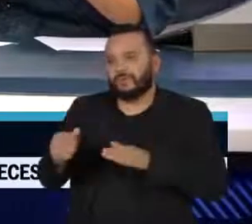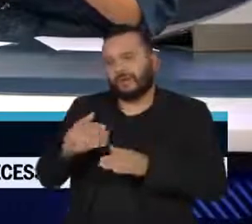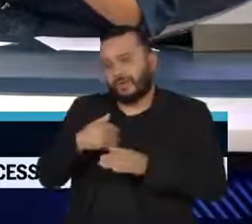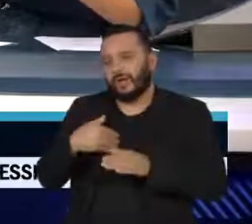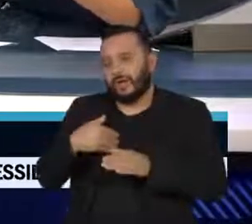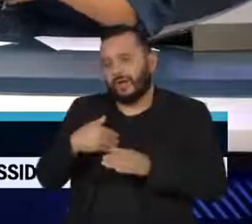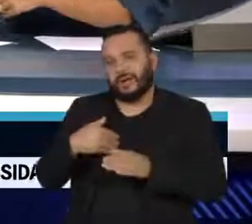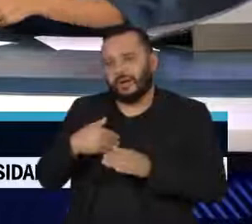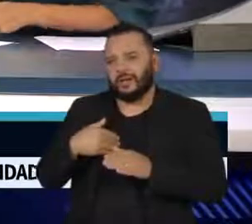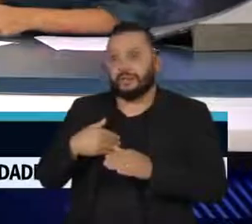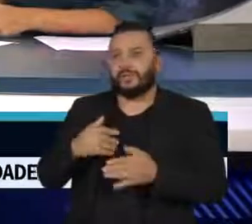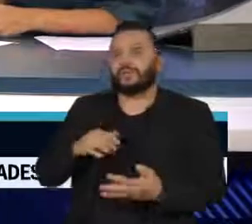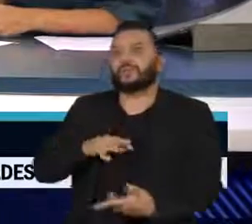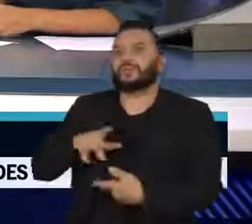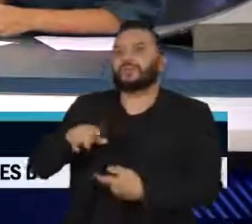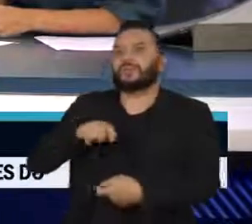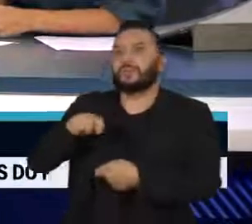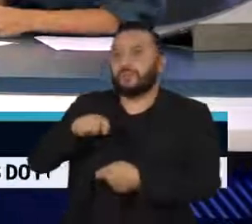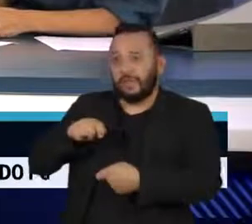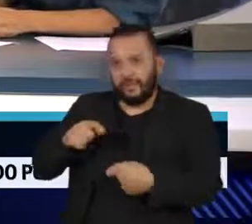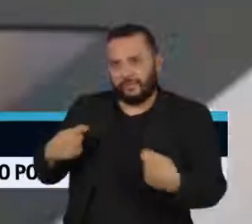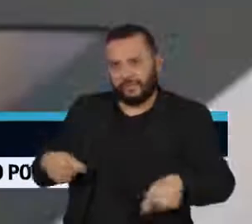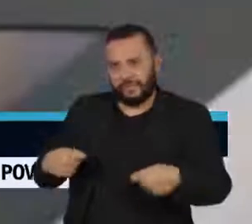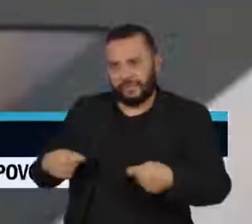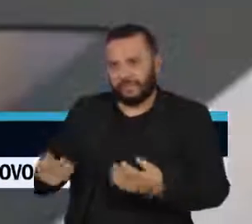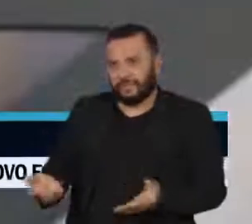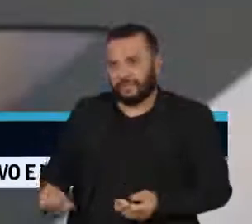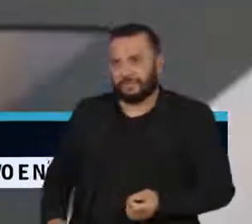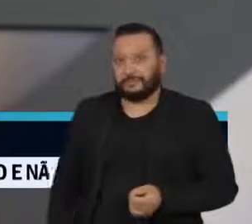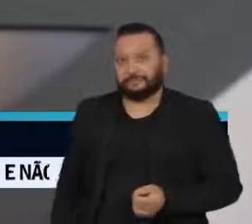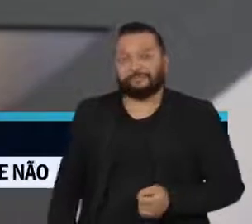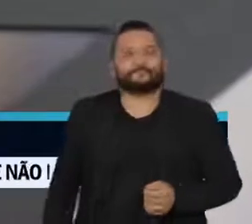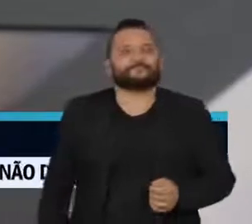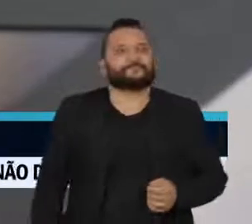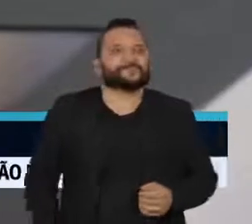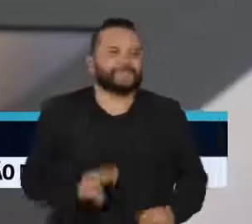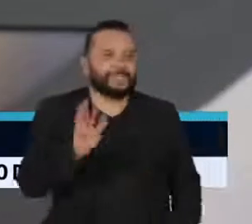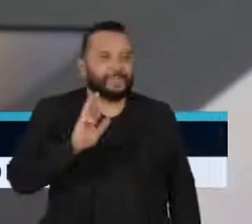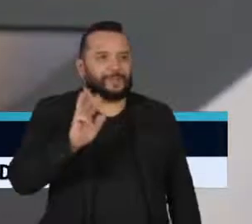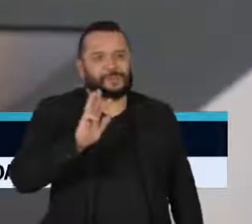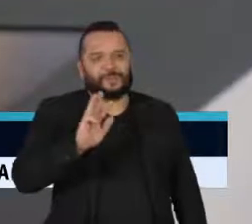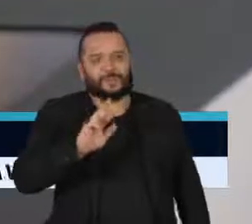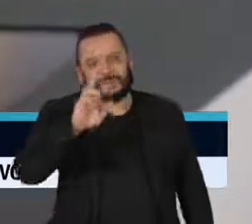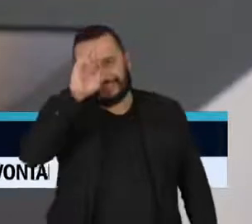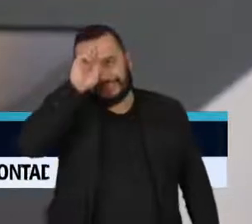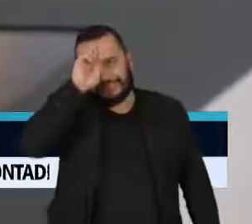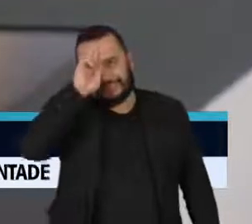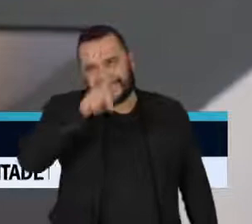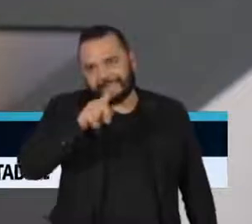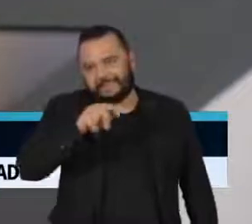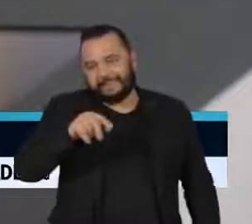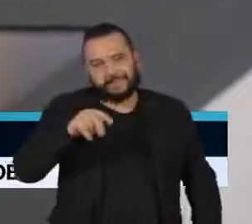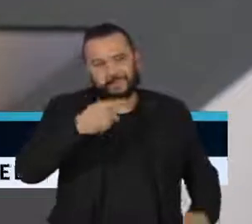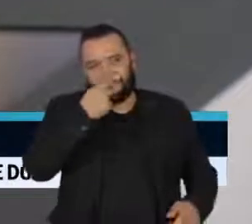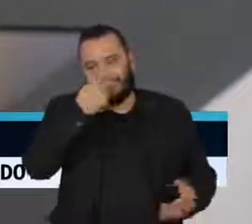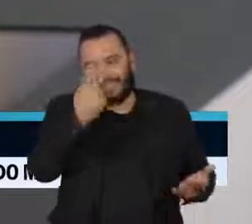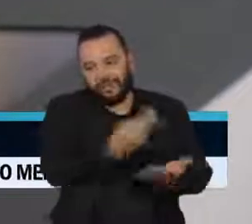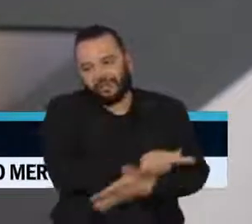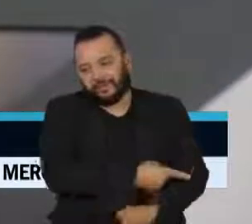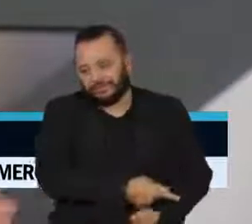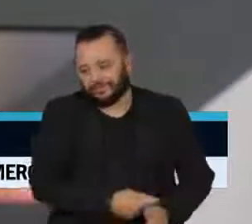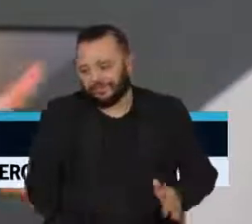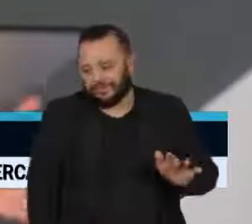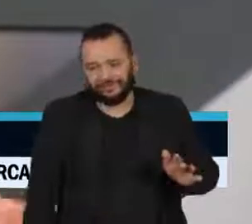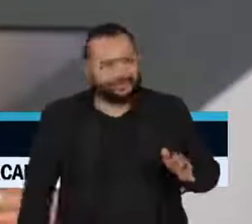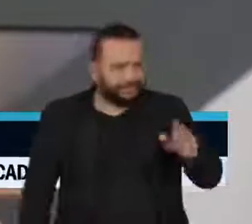convenceu, animou o setor? Eu acho que ele veio, depois ele dá aquele fora, acho que foi na entrevista ao Jornal Nacional, que ele